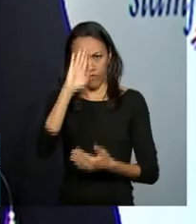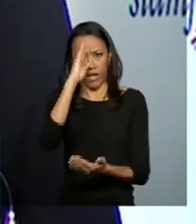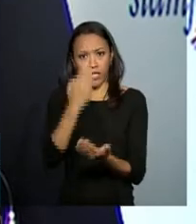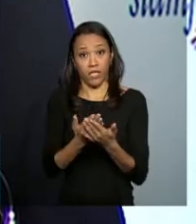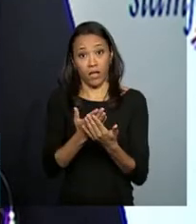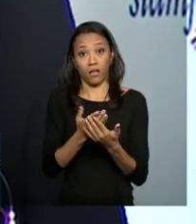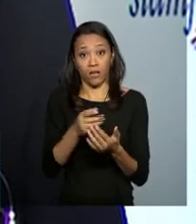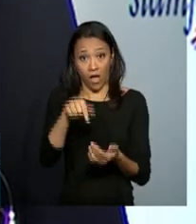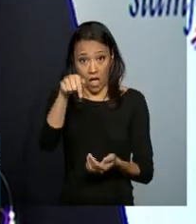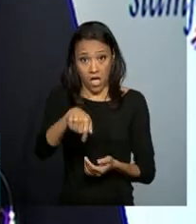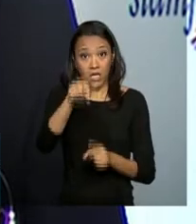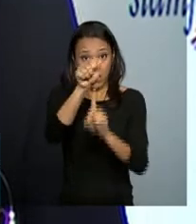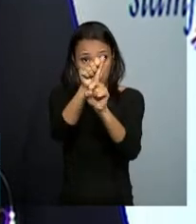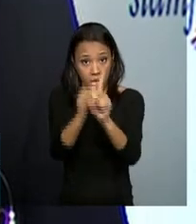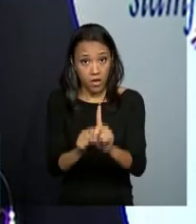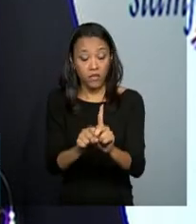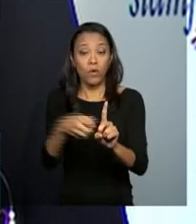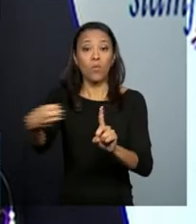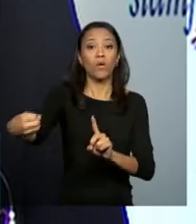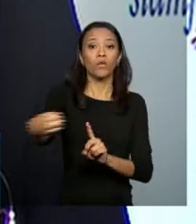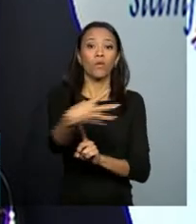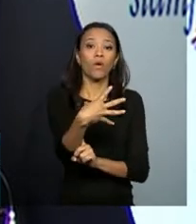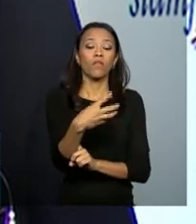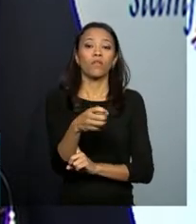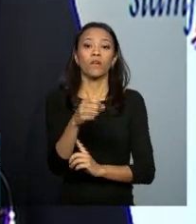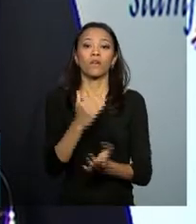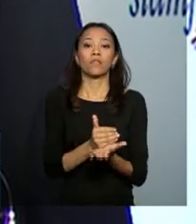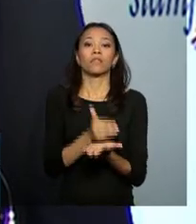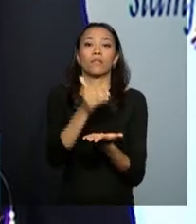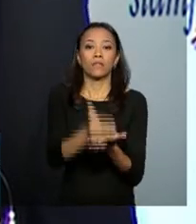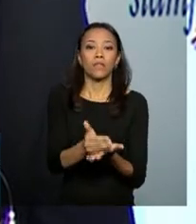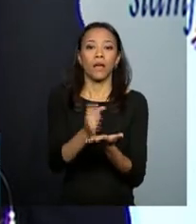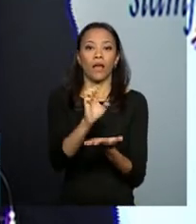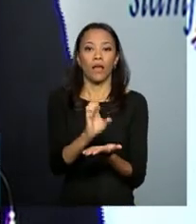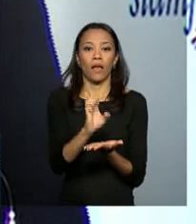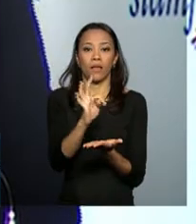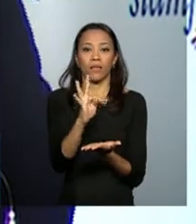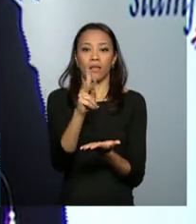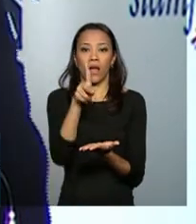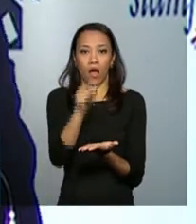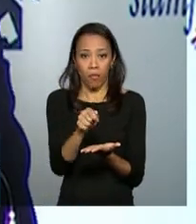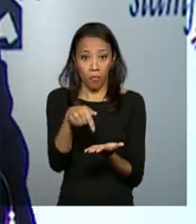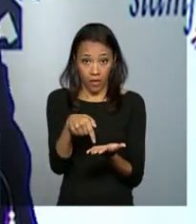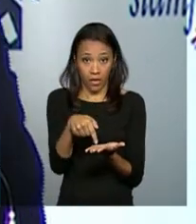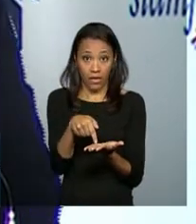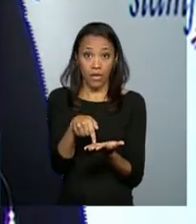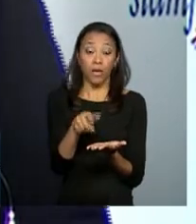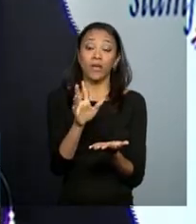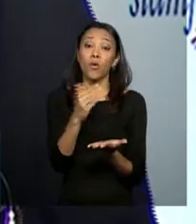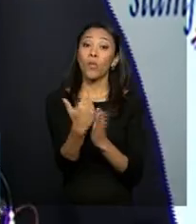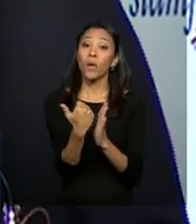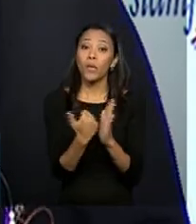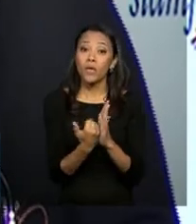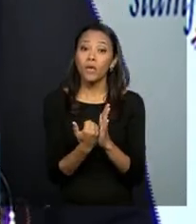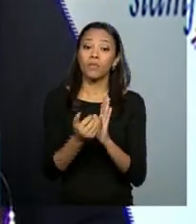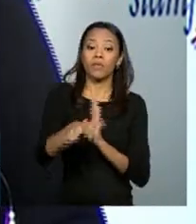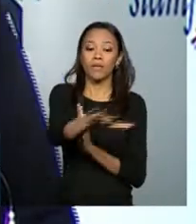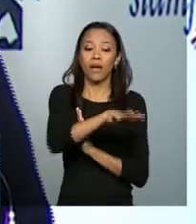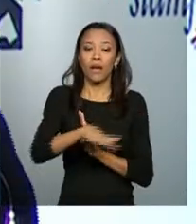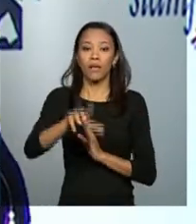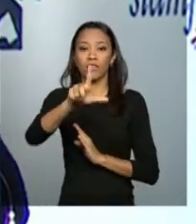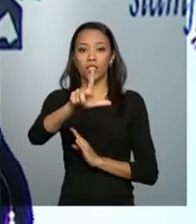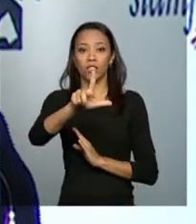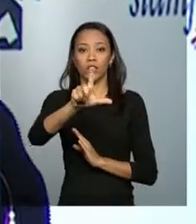mês, uma nova etapa do programa de investimento em logística, o programa de concessões